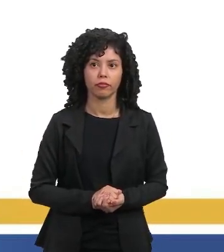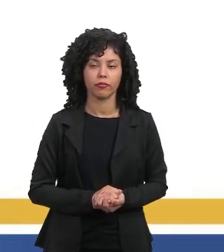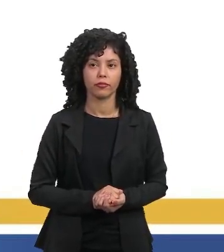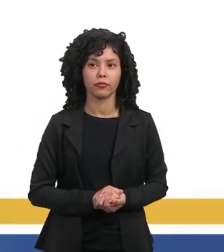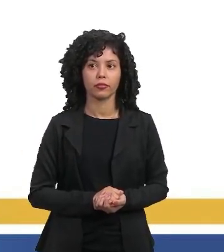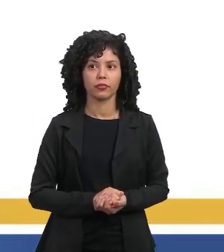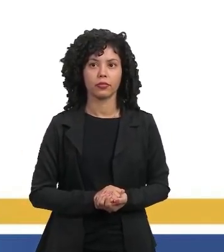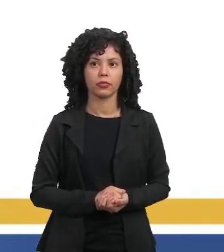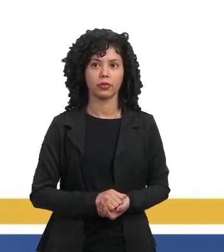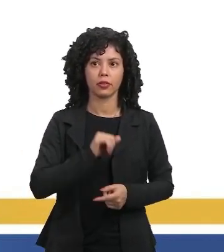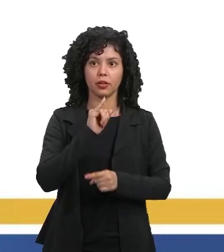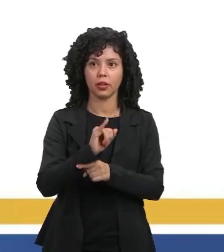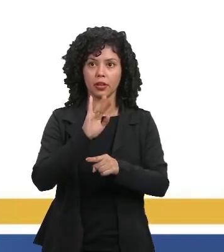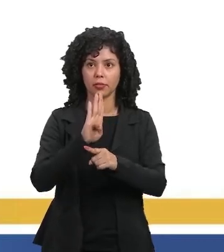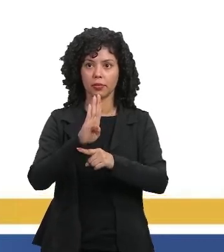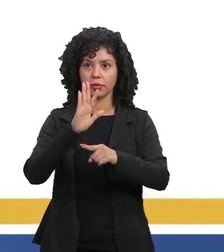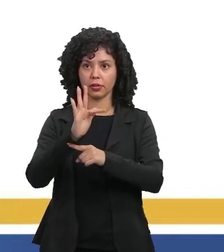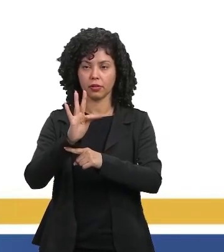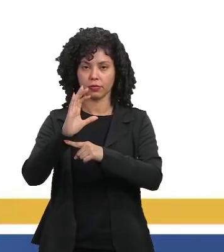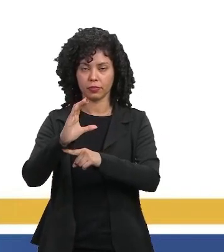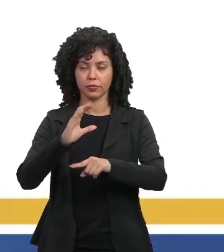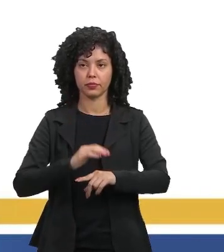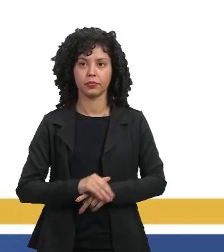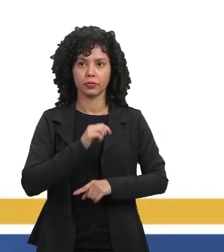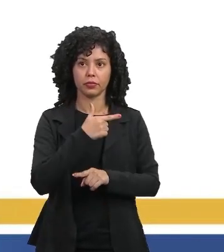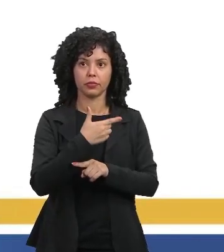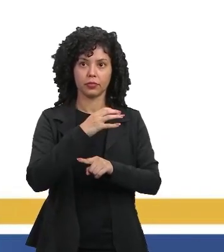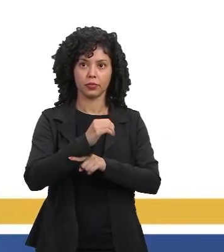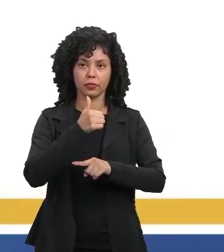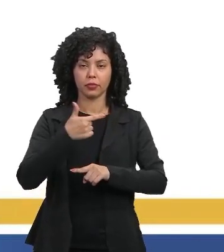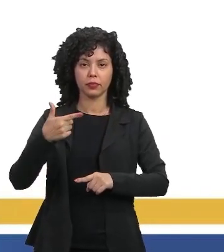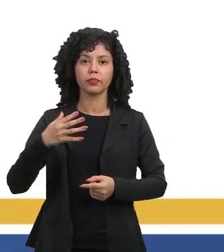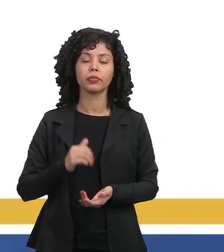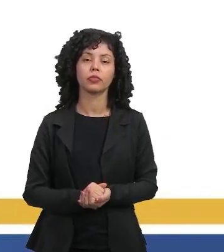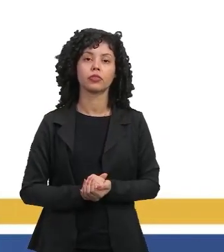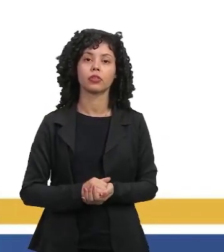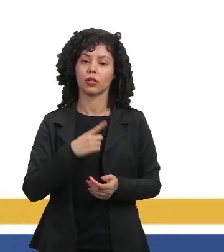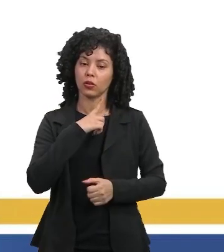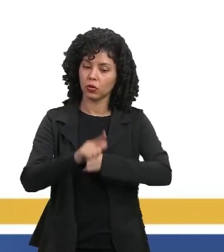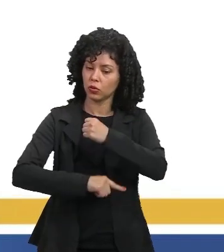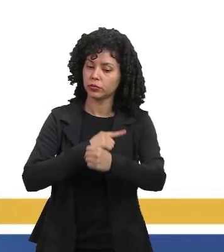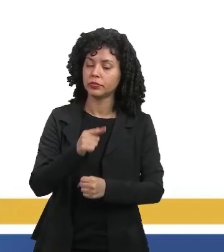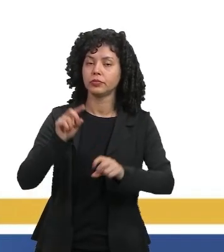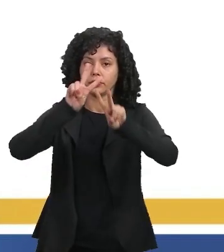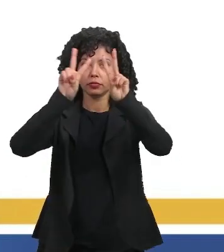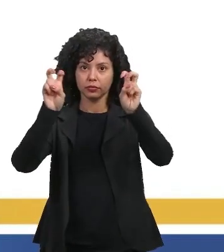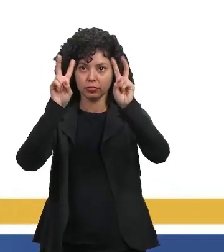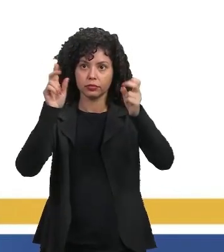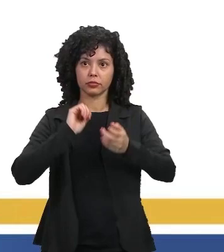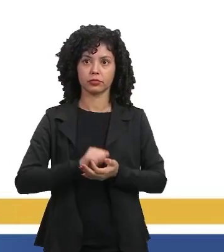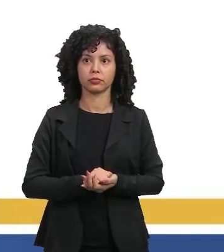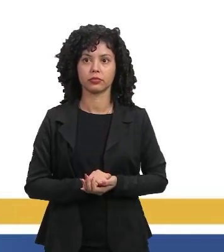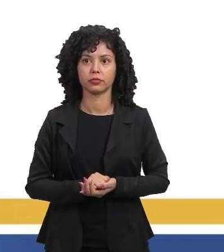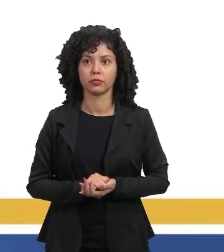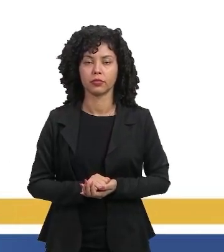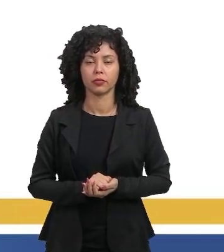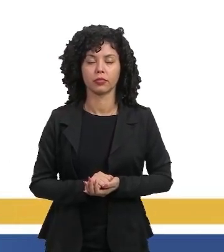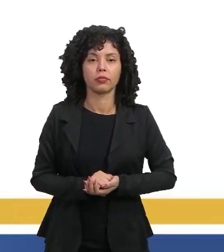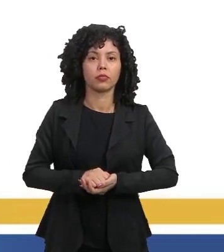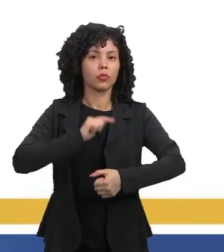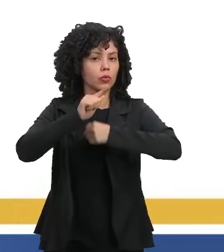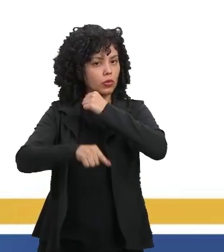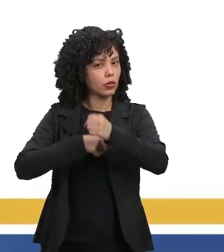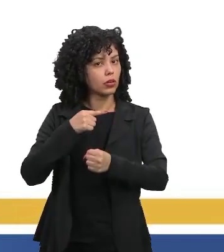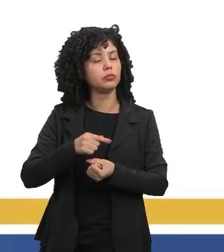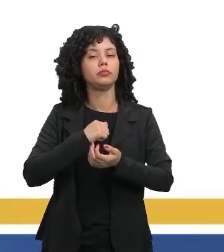é da banca IBFC de 2023. Então, sobre o átomo, temos as seguintes asserções. O